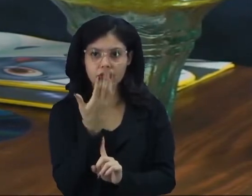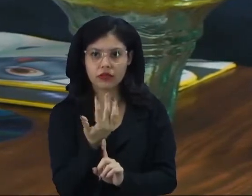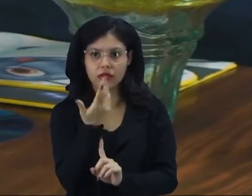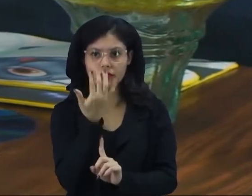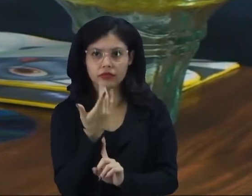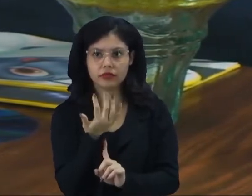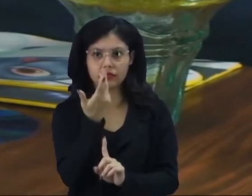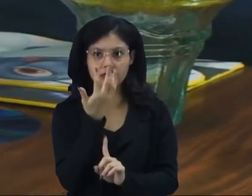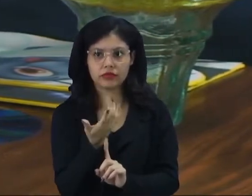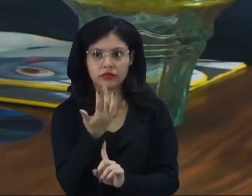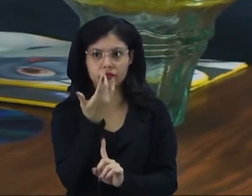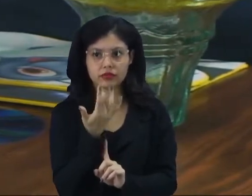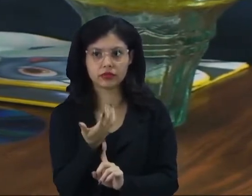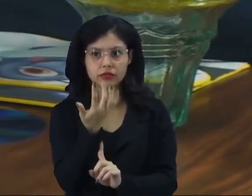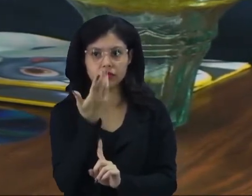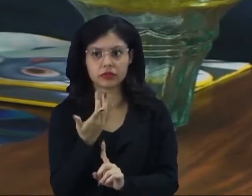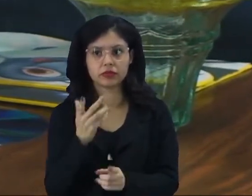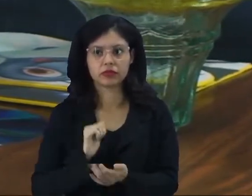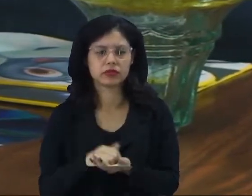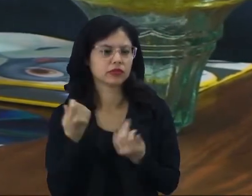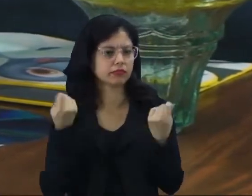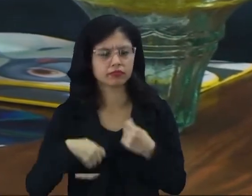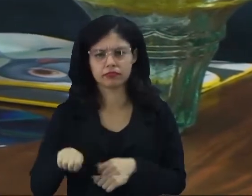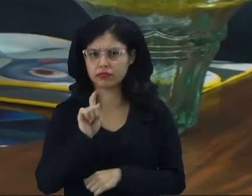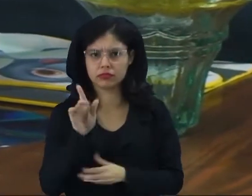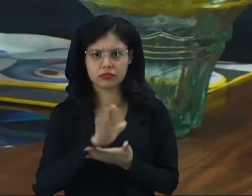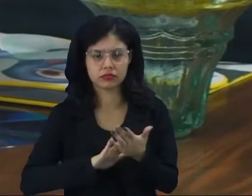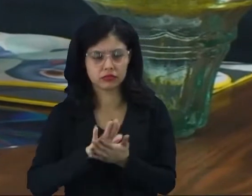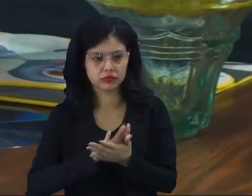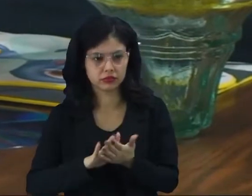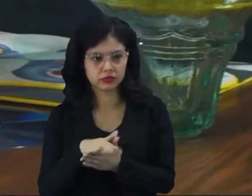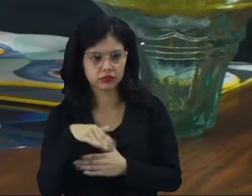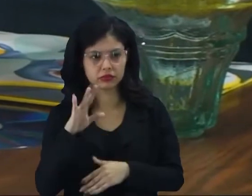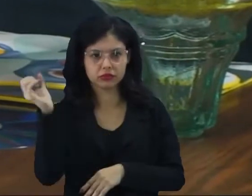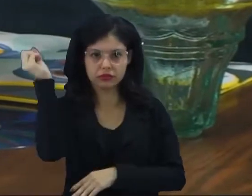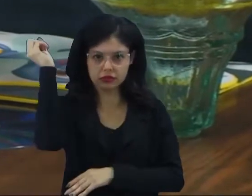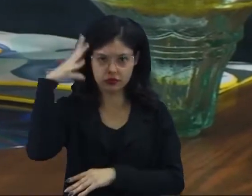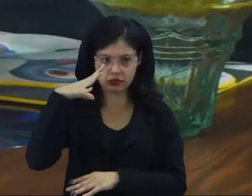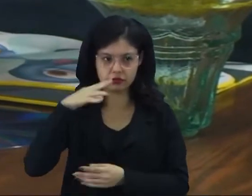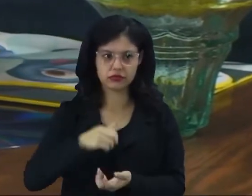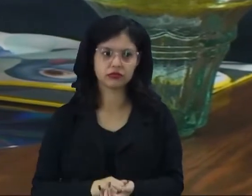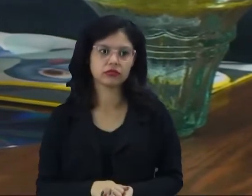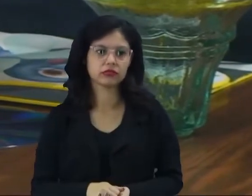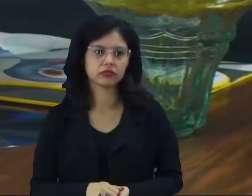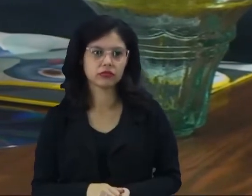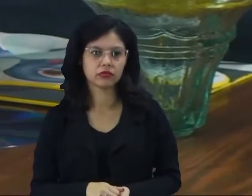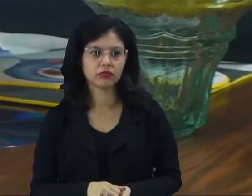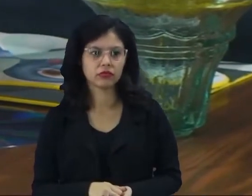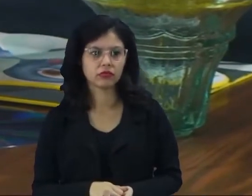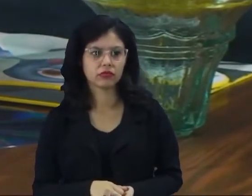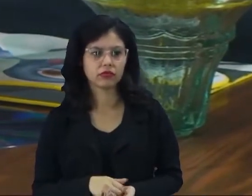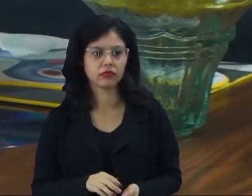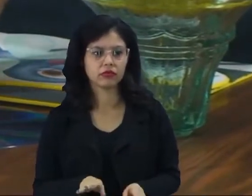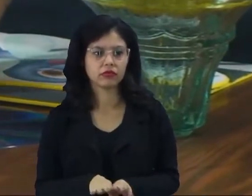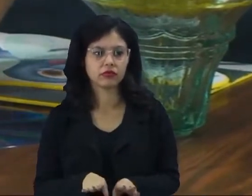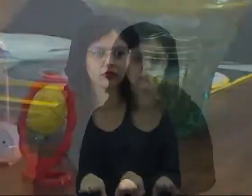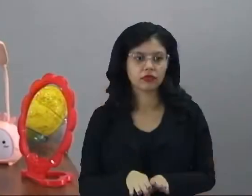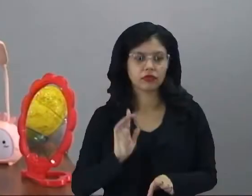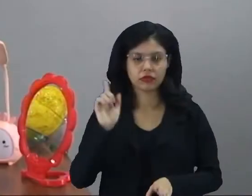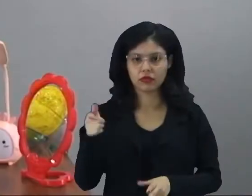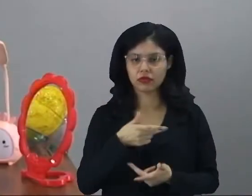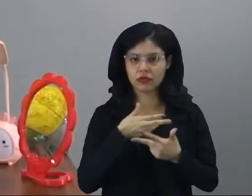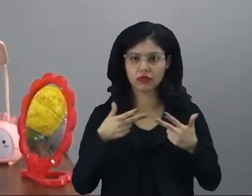não vai, precisar de mais nada para estar refletindo essa luz, certo? Vou apagar aqui.